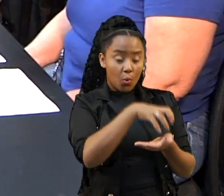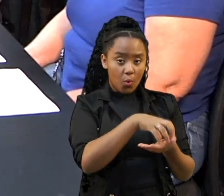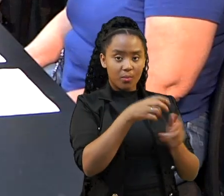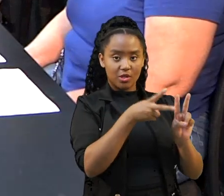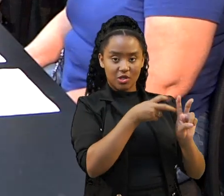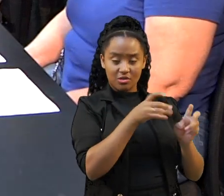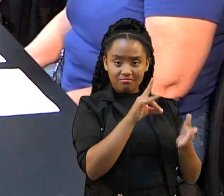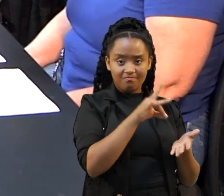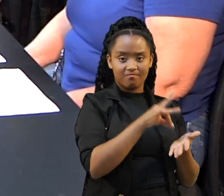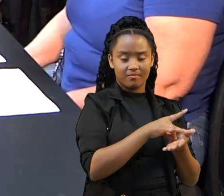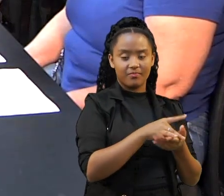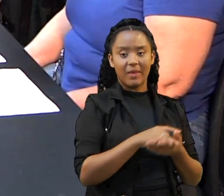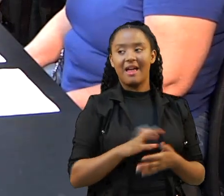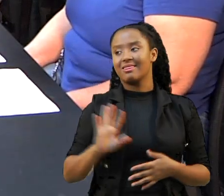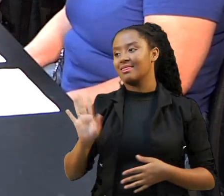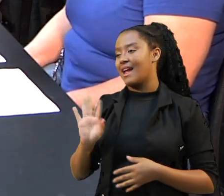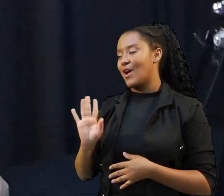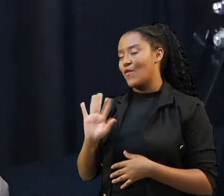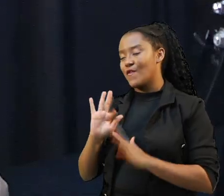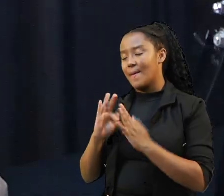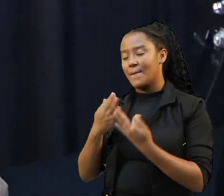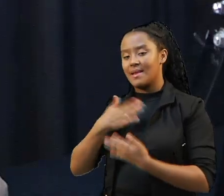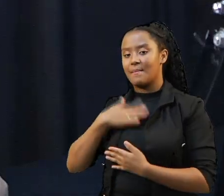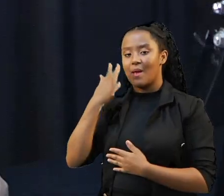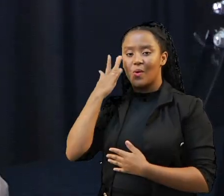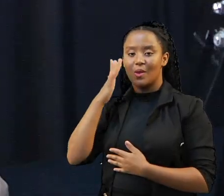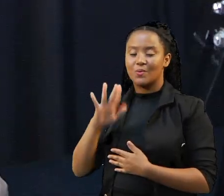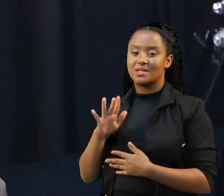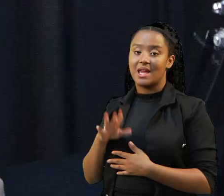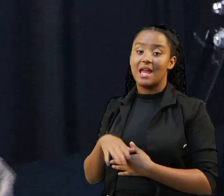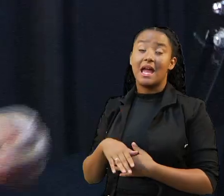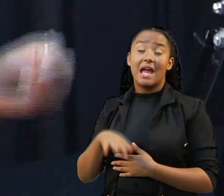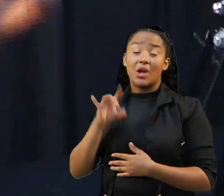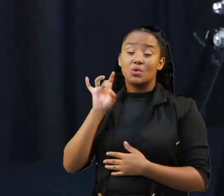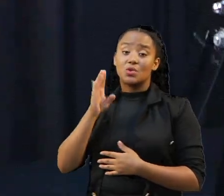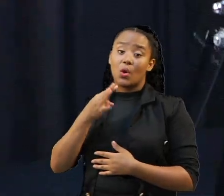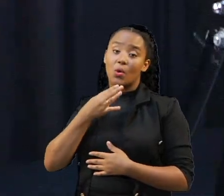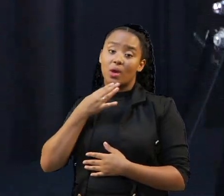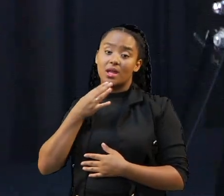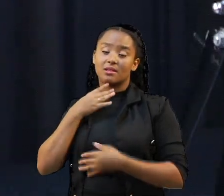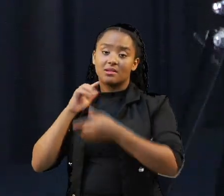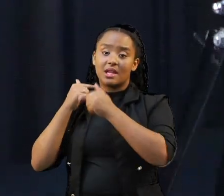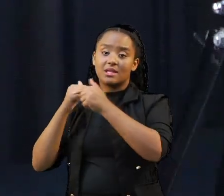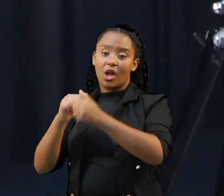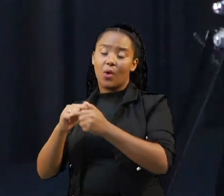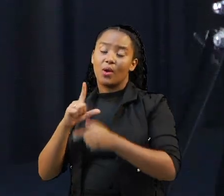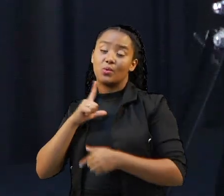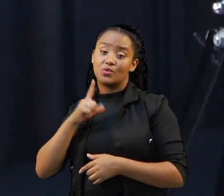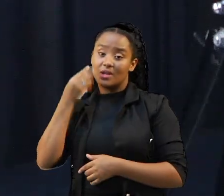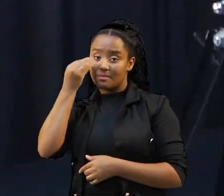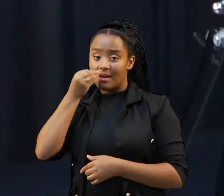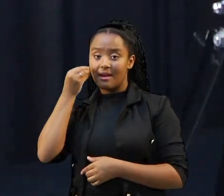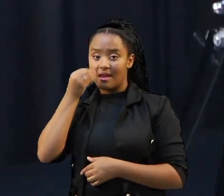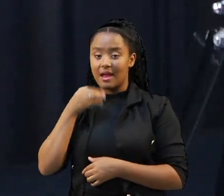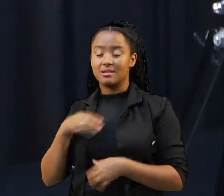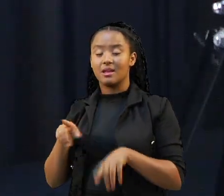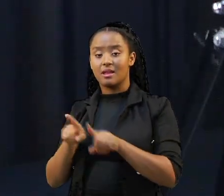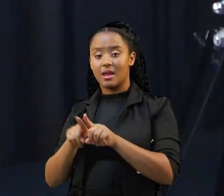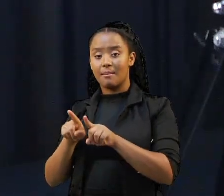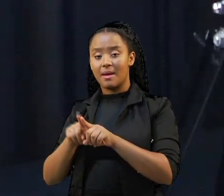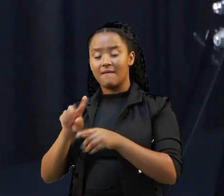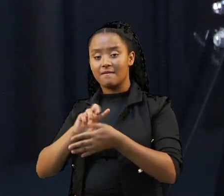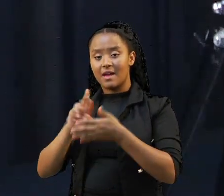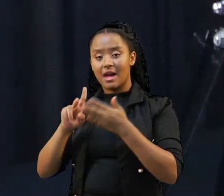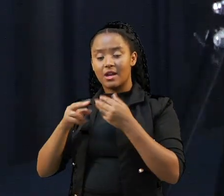sei. Eu só sei mesmo das tradições que a gente vivenciou, né? Muita coisa que foi passada